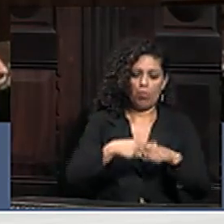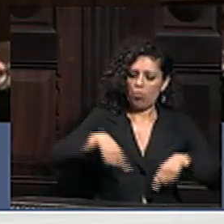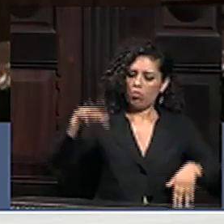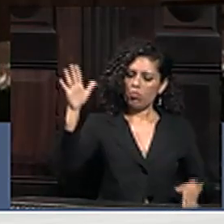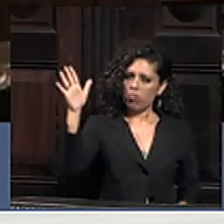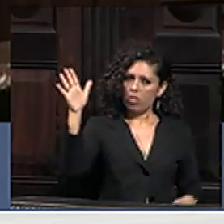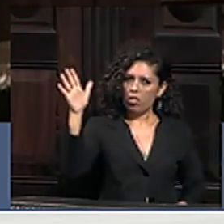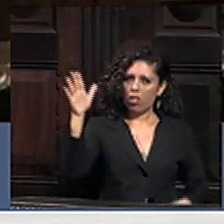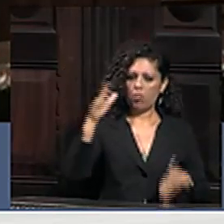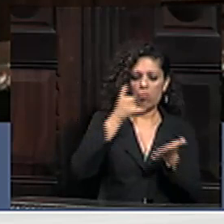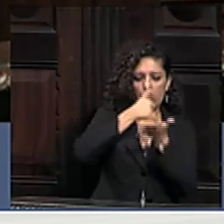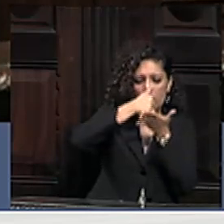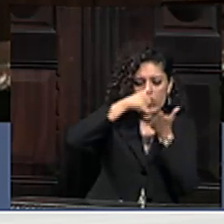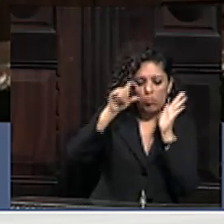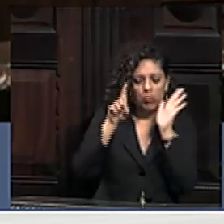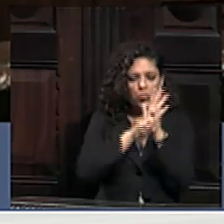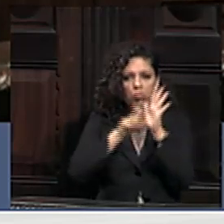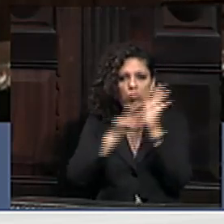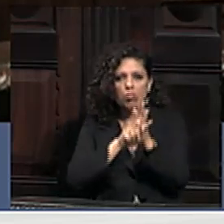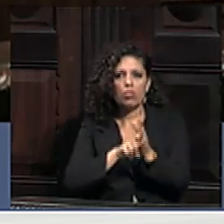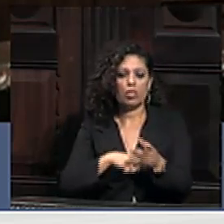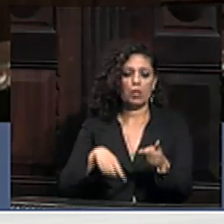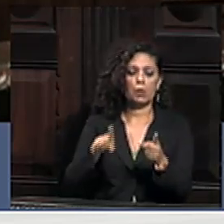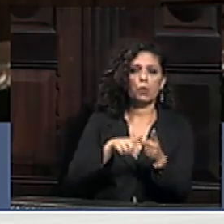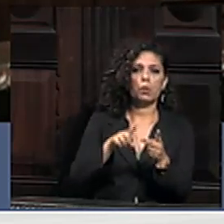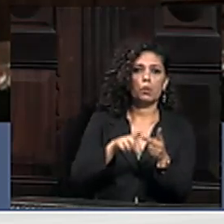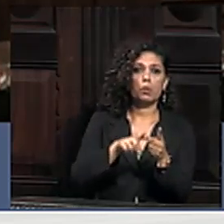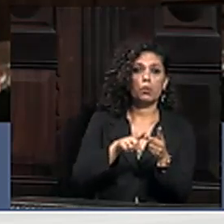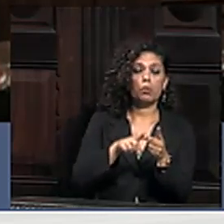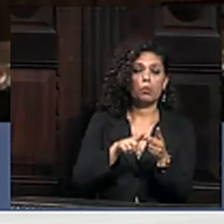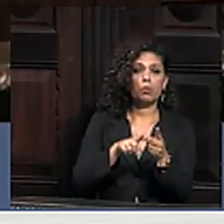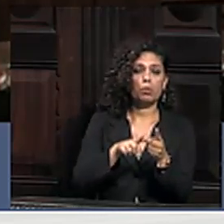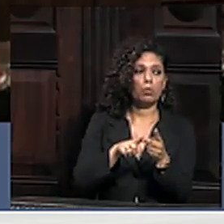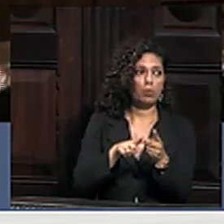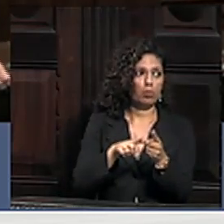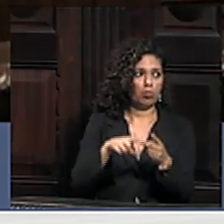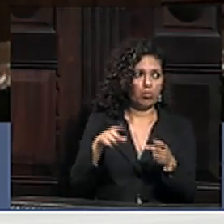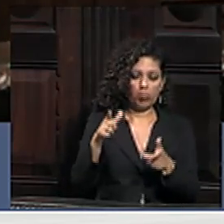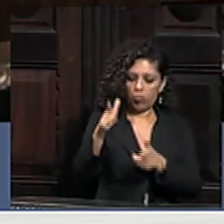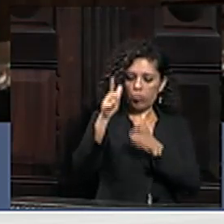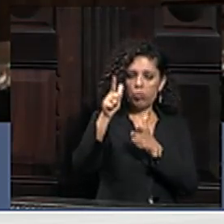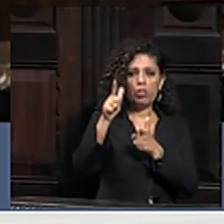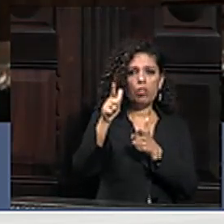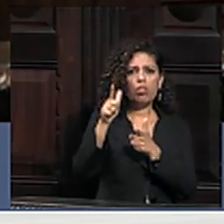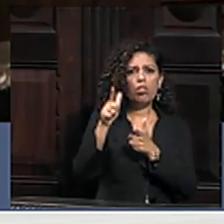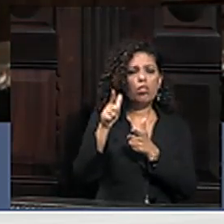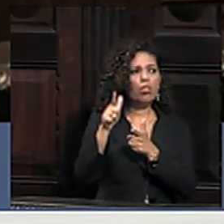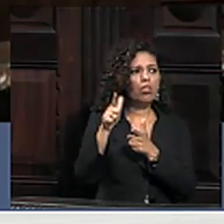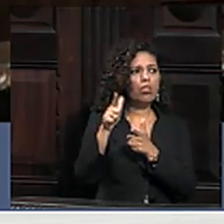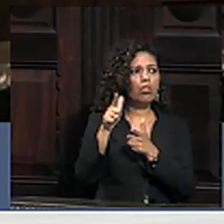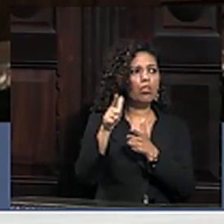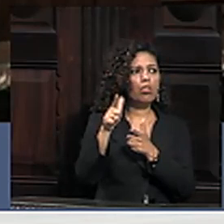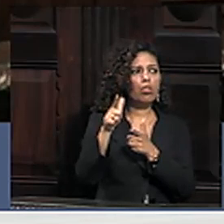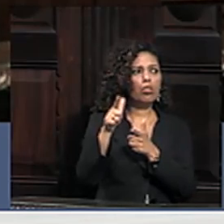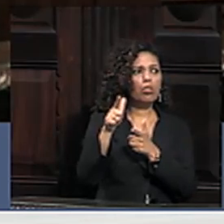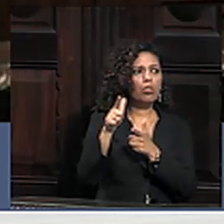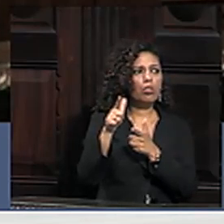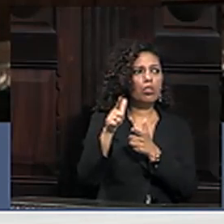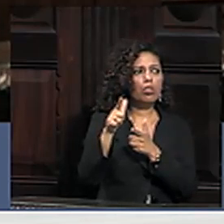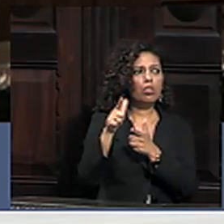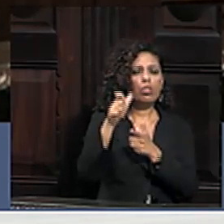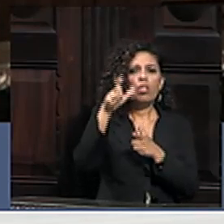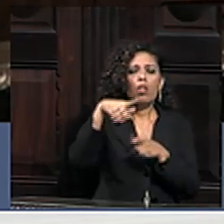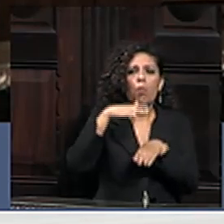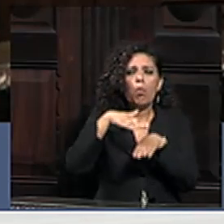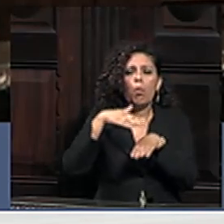de armas, tenha sido devidamente preso, julgado e